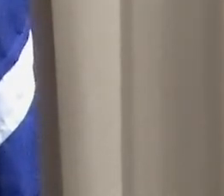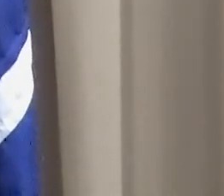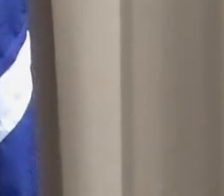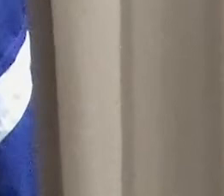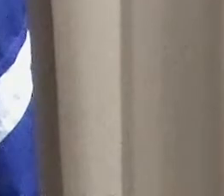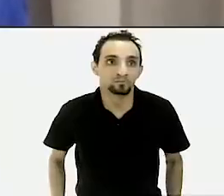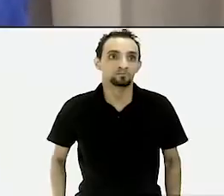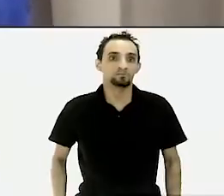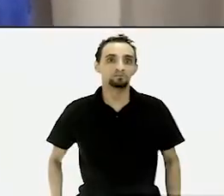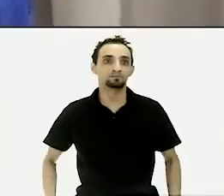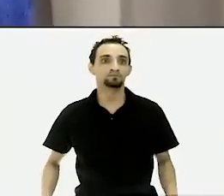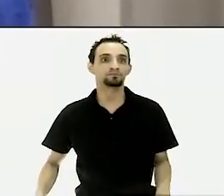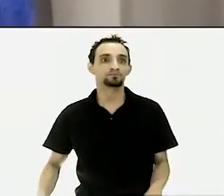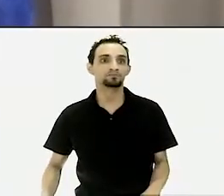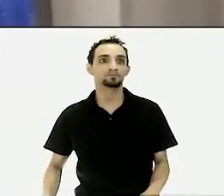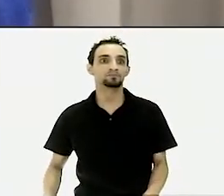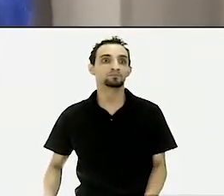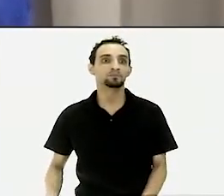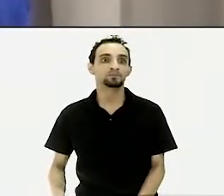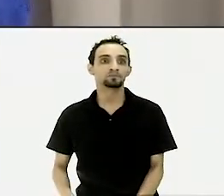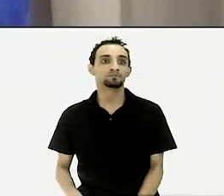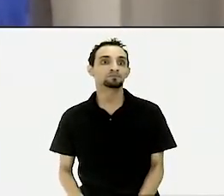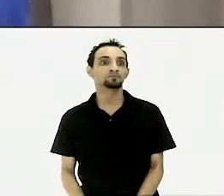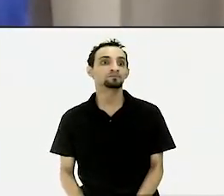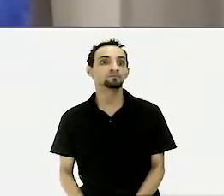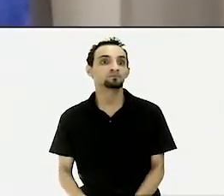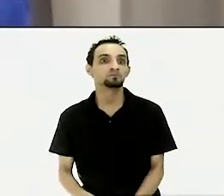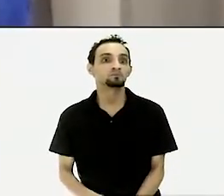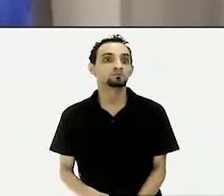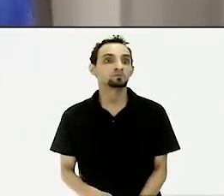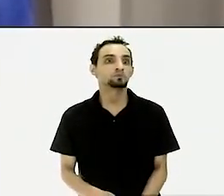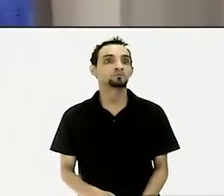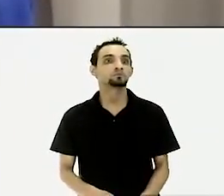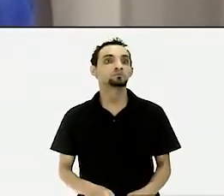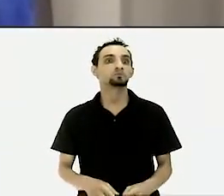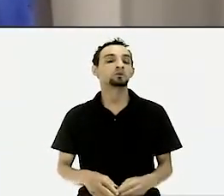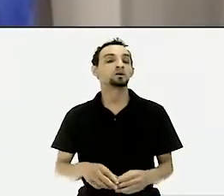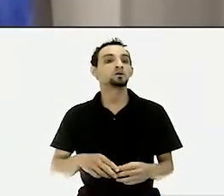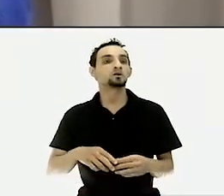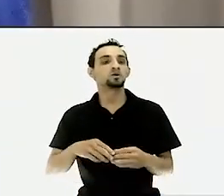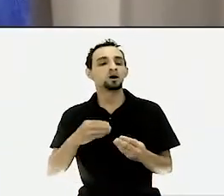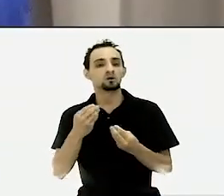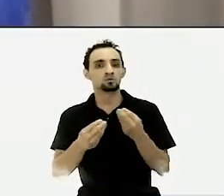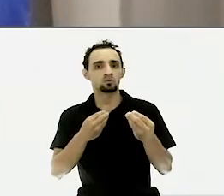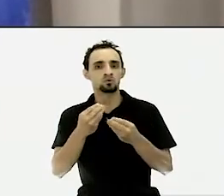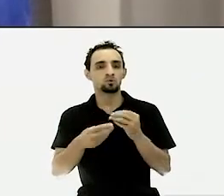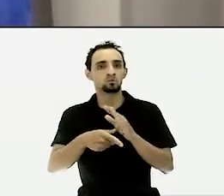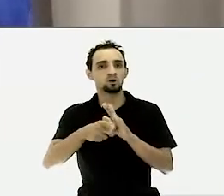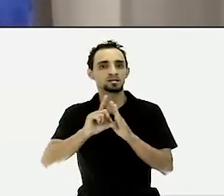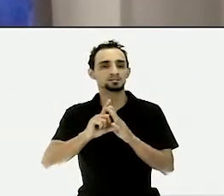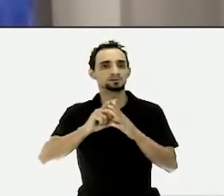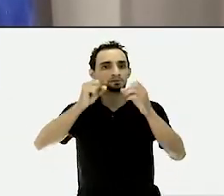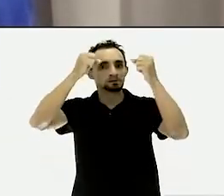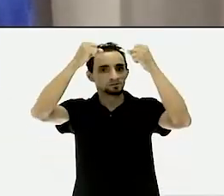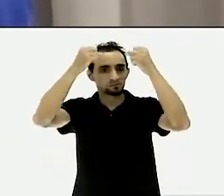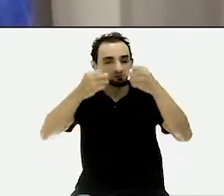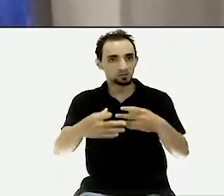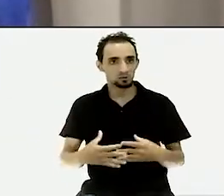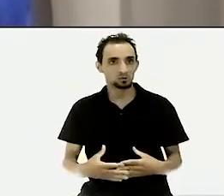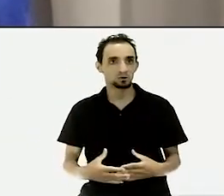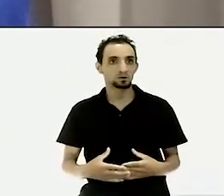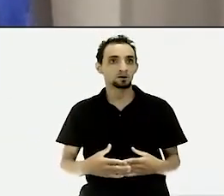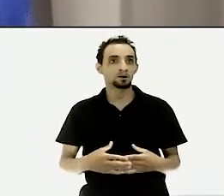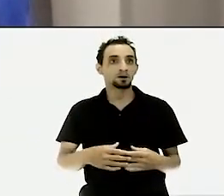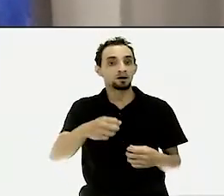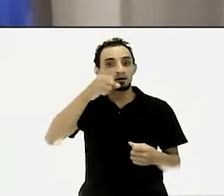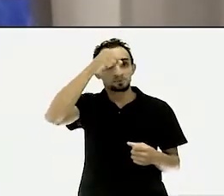Desculpa. Nós não somos liga, você entendeu, Rosa Maria? Nós não somos liga, nós não somos federado. Nosso campeonato é municipal, para quem mora em Agudos. Então,